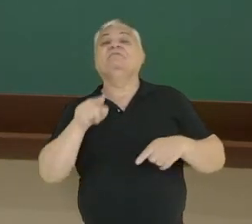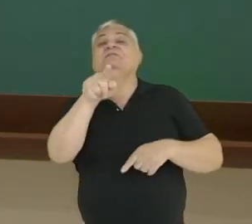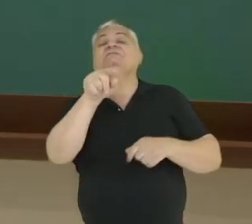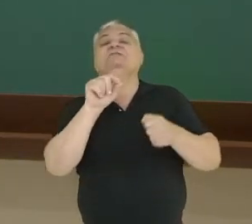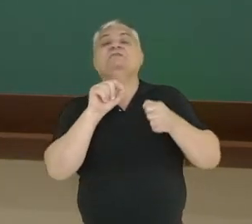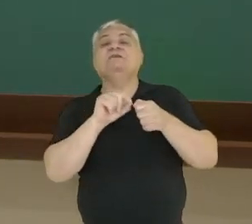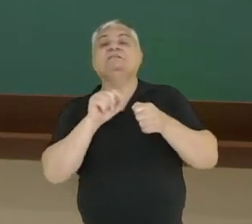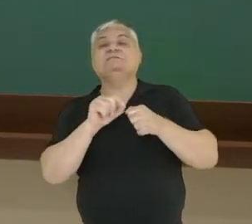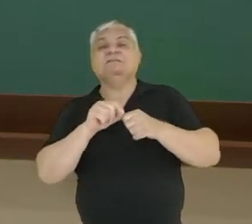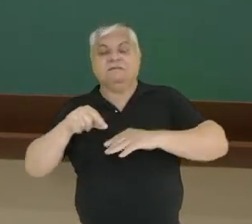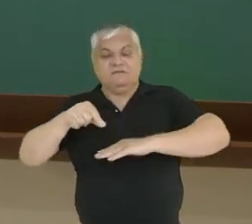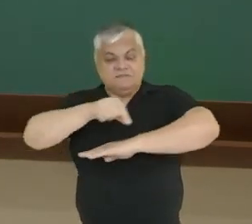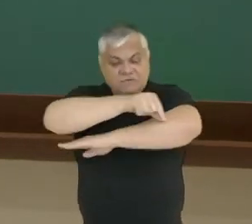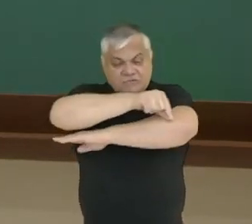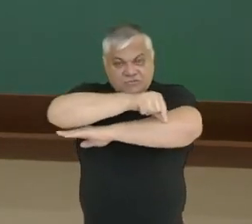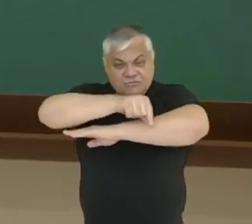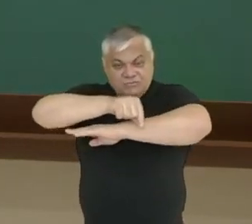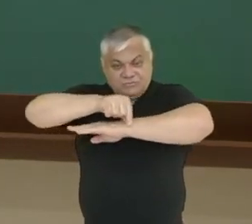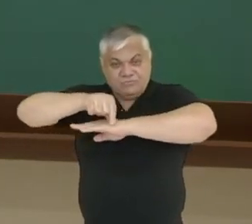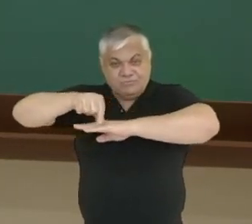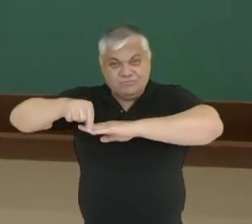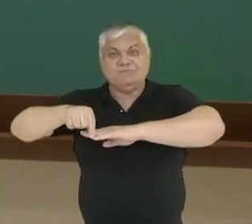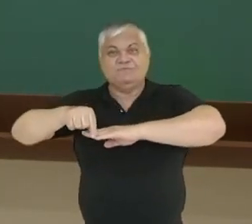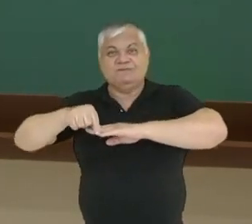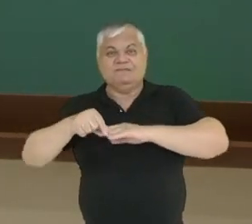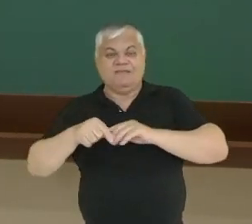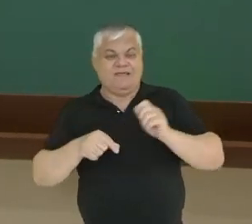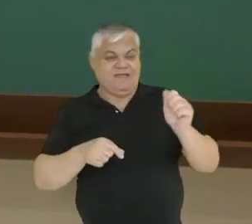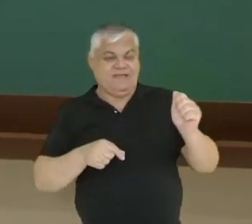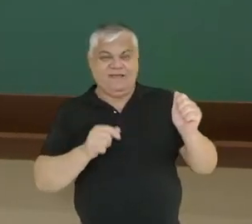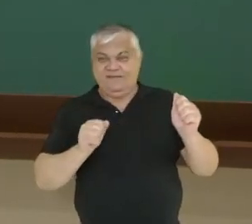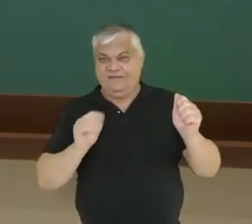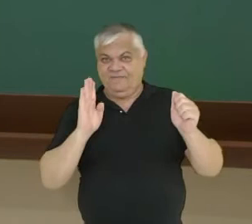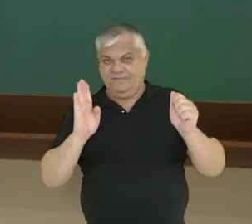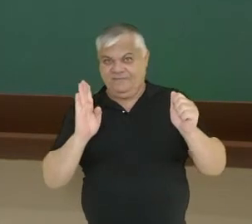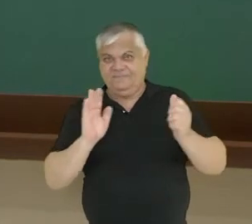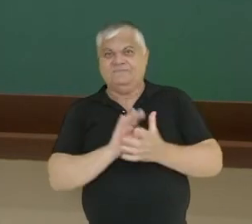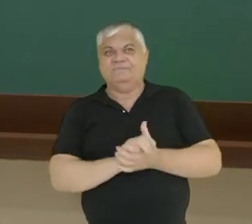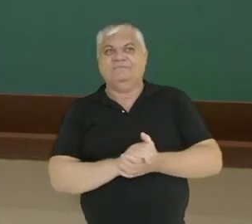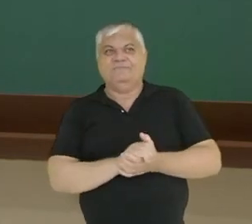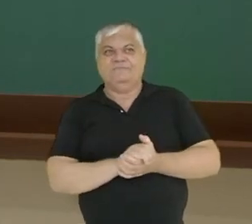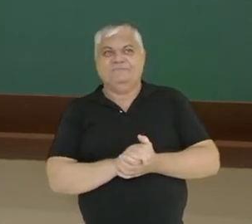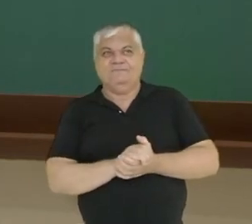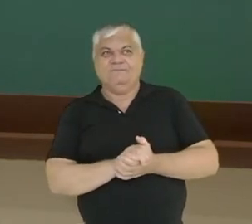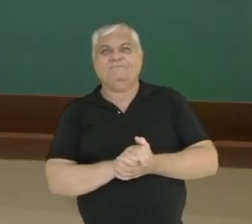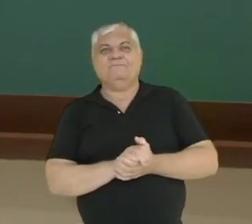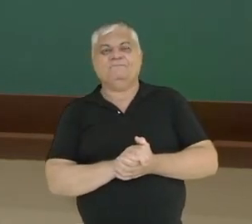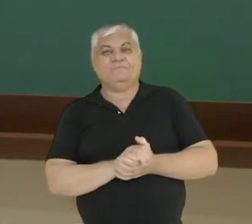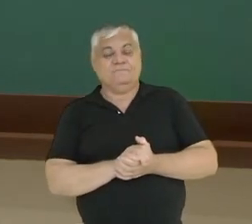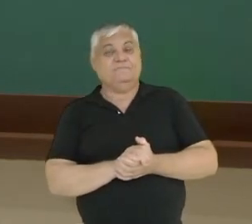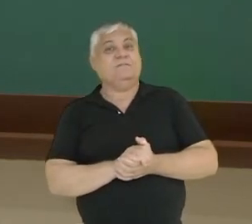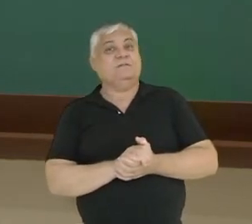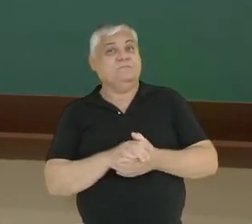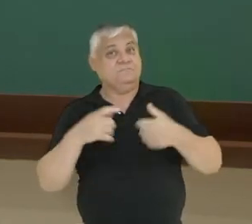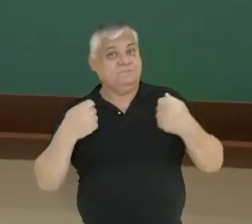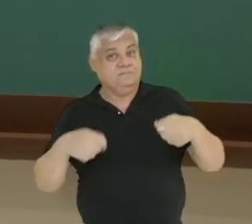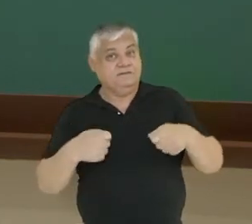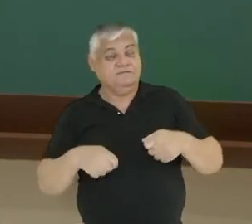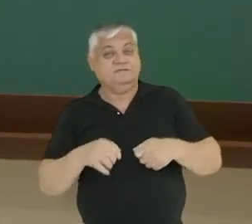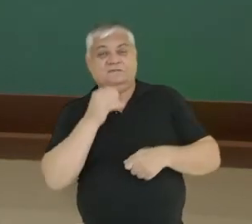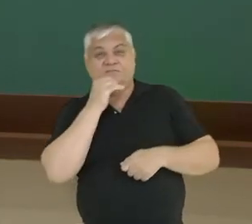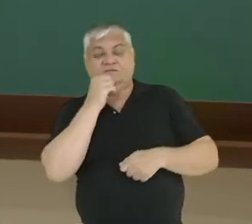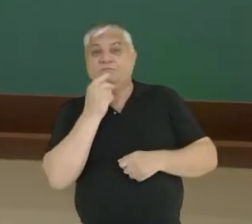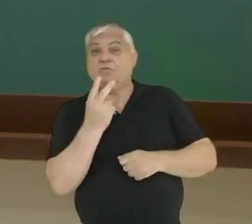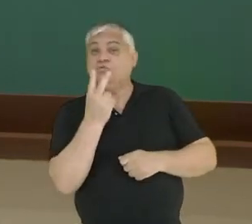você traçar aqui uma medida que vai de A até B. Então, de preferência, uma medida de